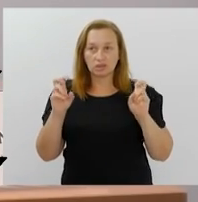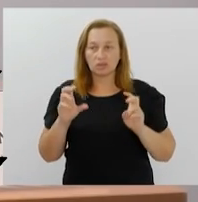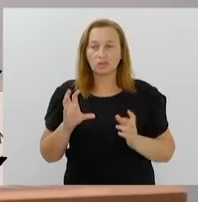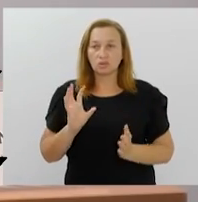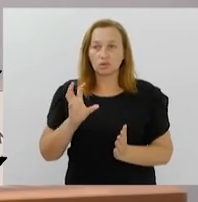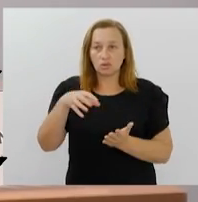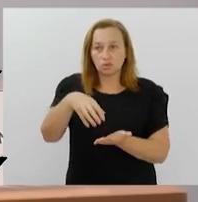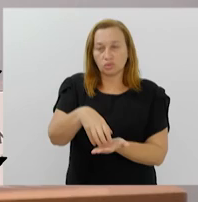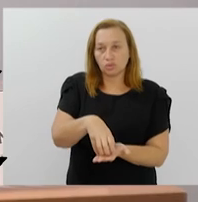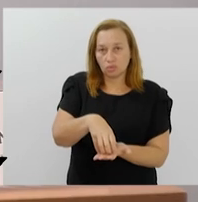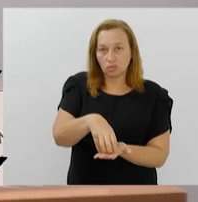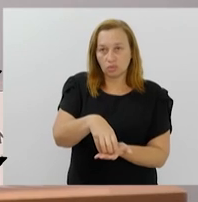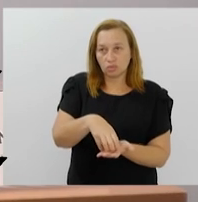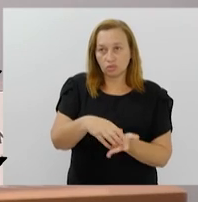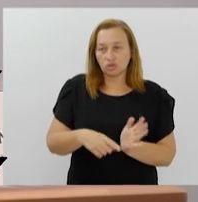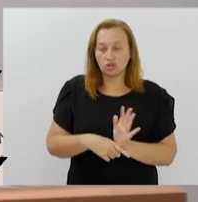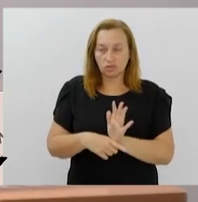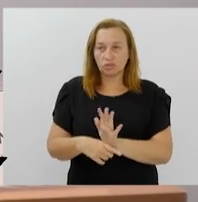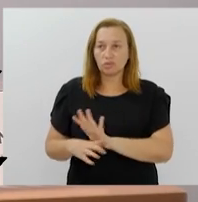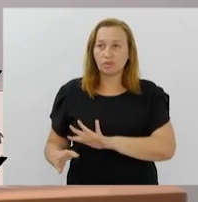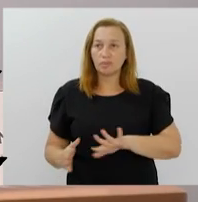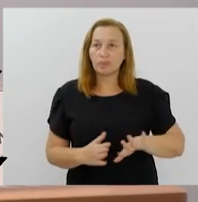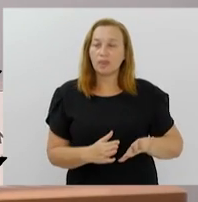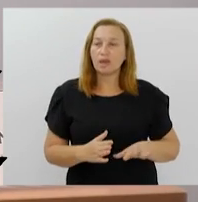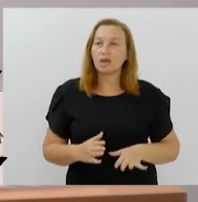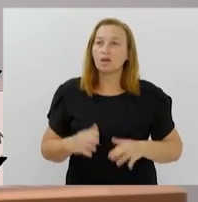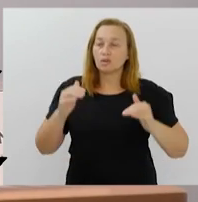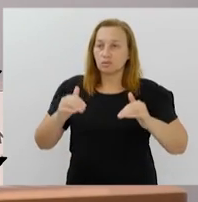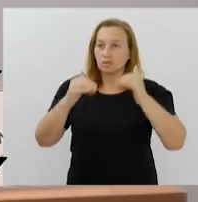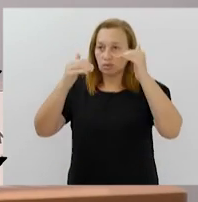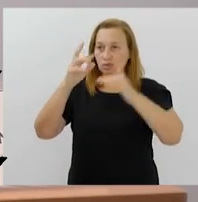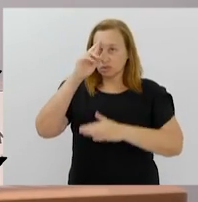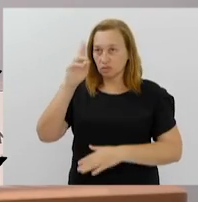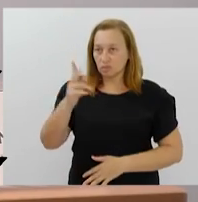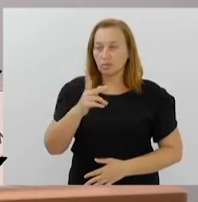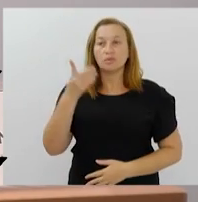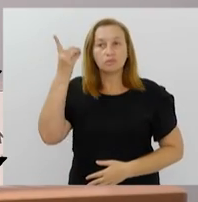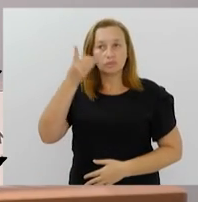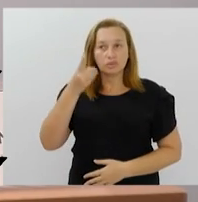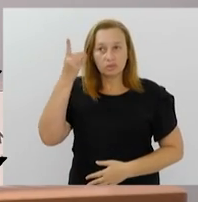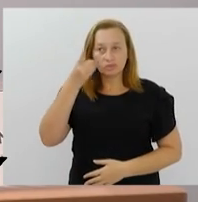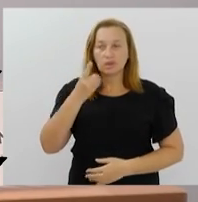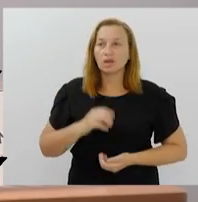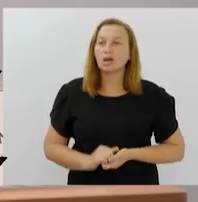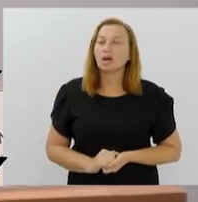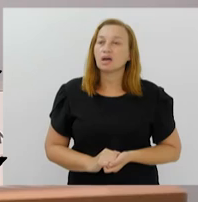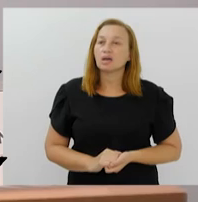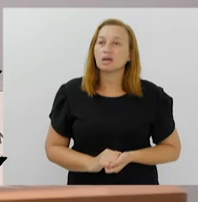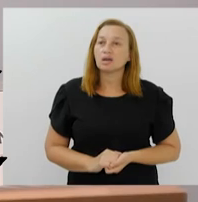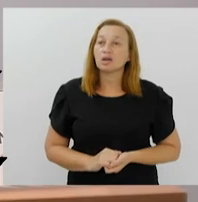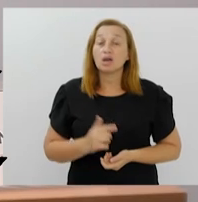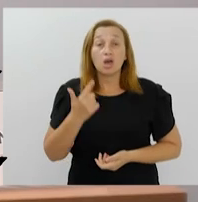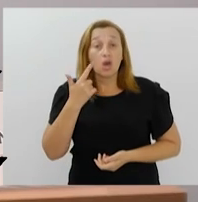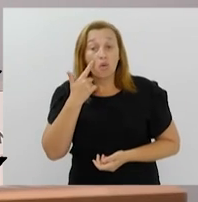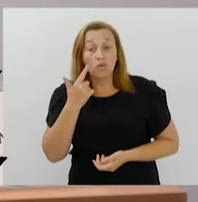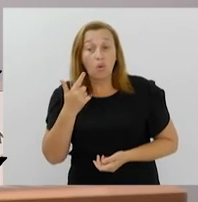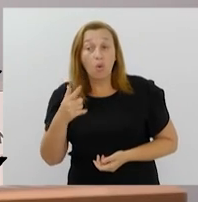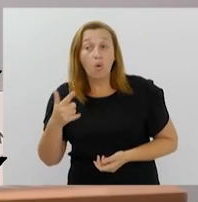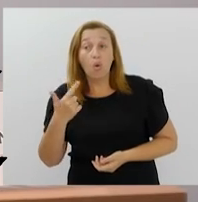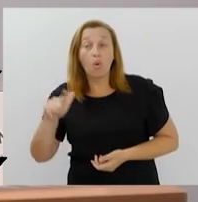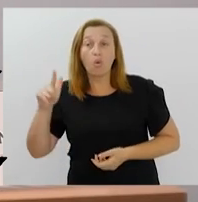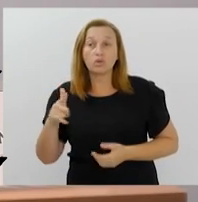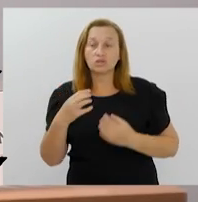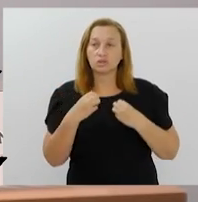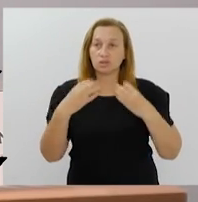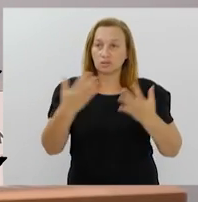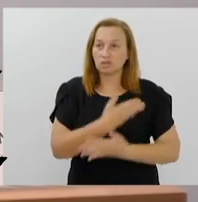conciliação prévia eu acho que vossa excelência eh se não me falha a memória tá eu assisti as outras audiências e nenhuma